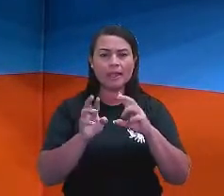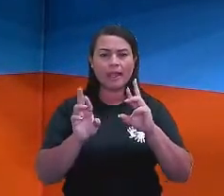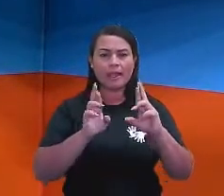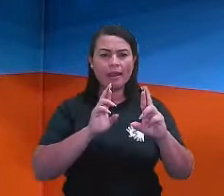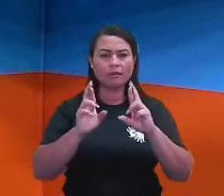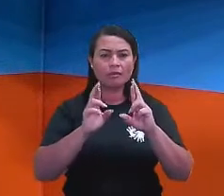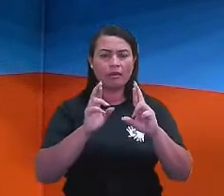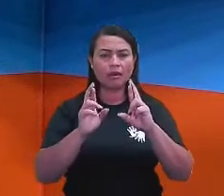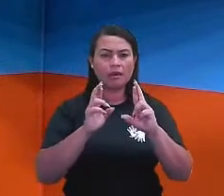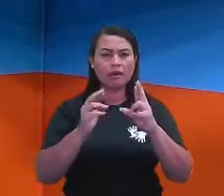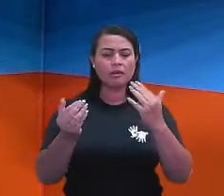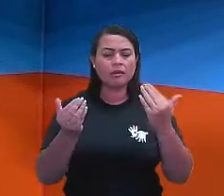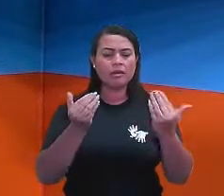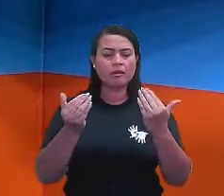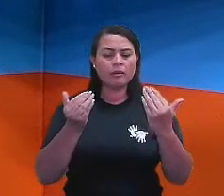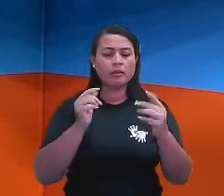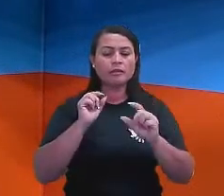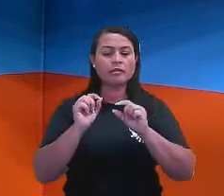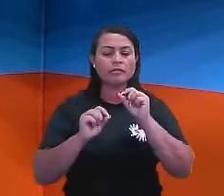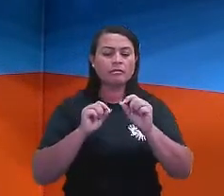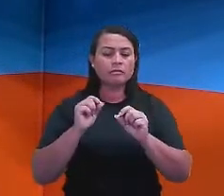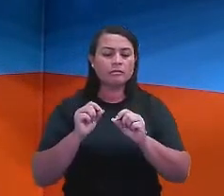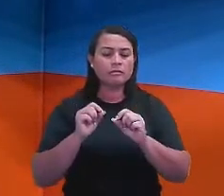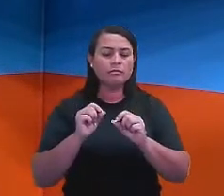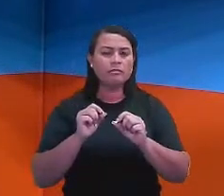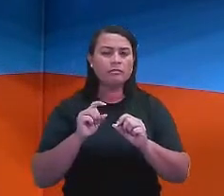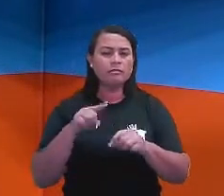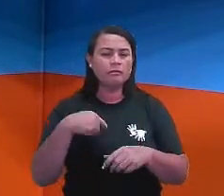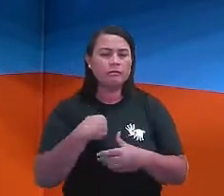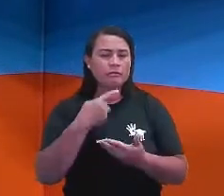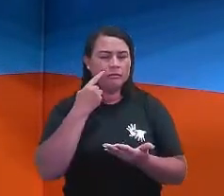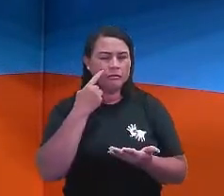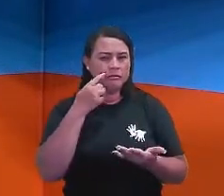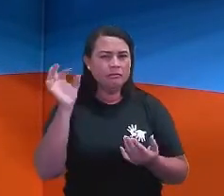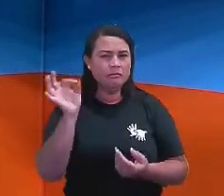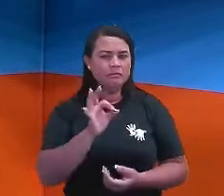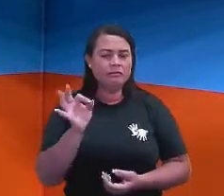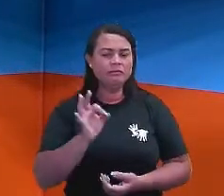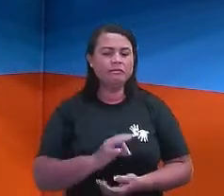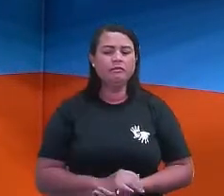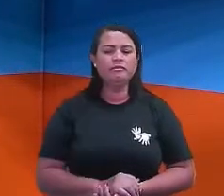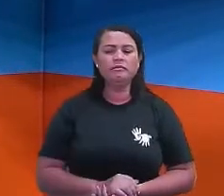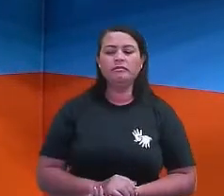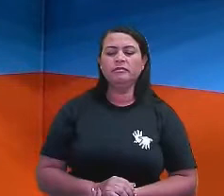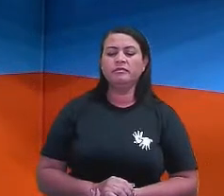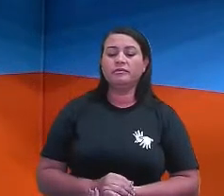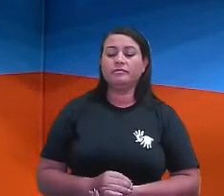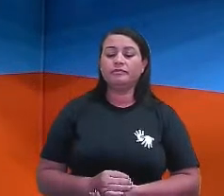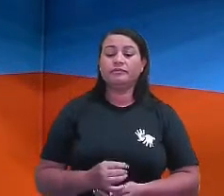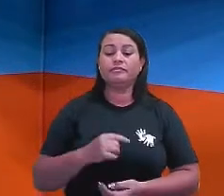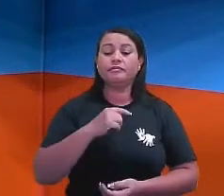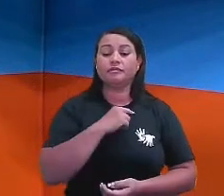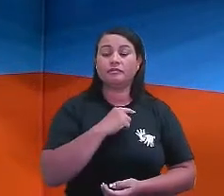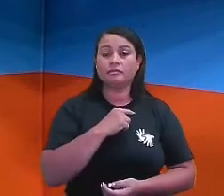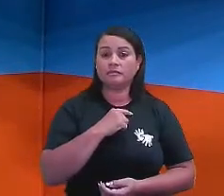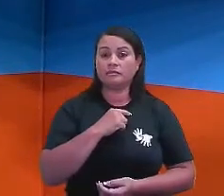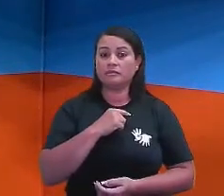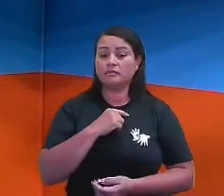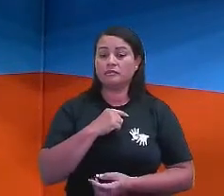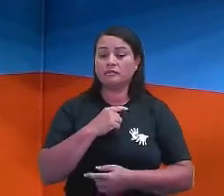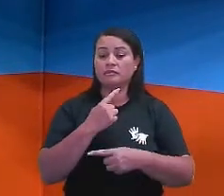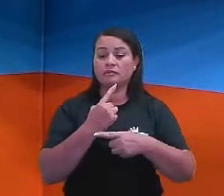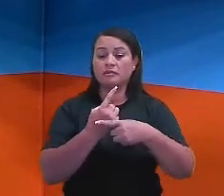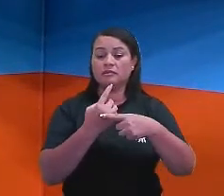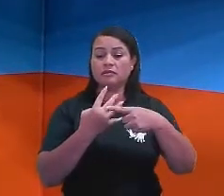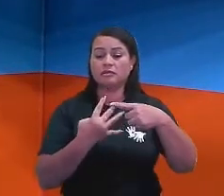relação de como a gente vai trabalhar essa porcentagem aqui. Então, de 1/4 aqui, ó, aquela relação que a gente